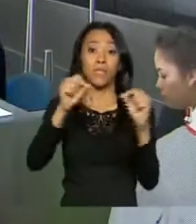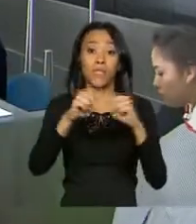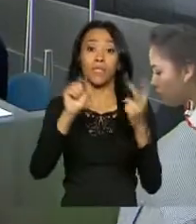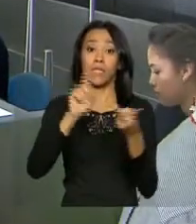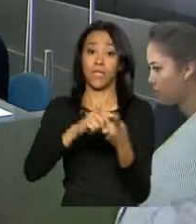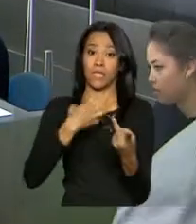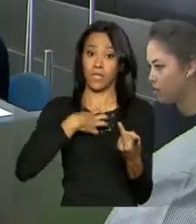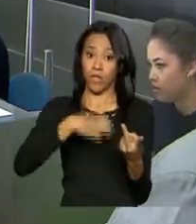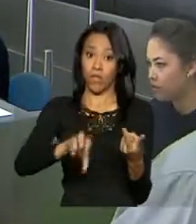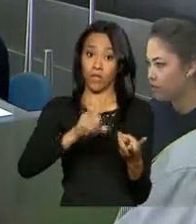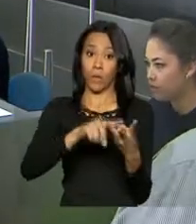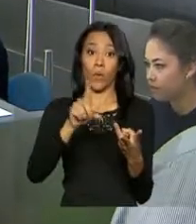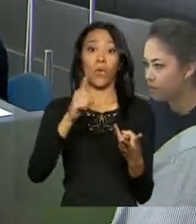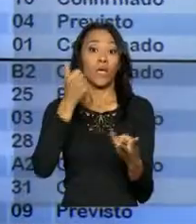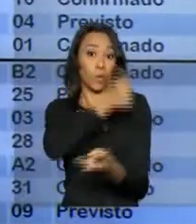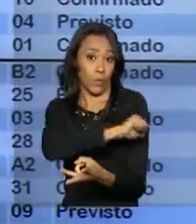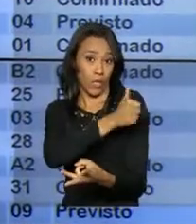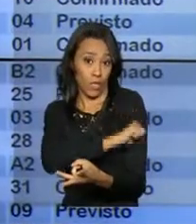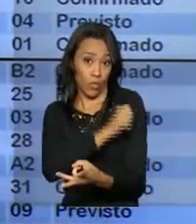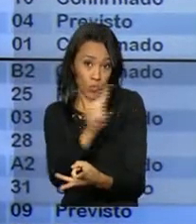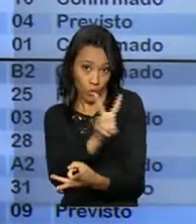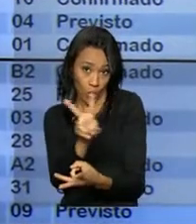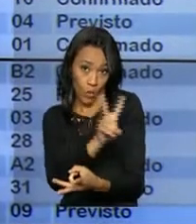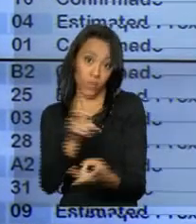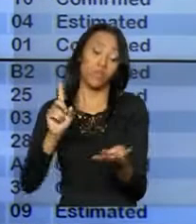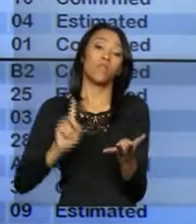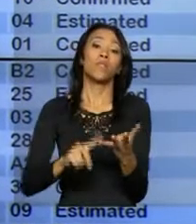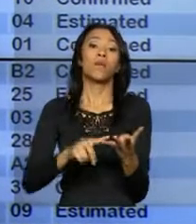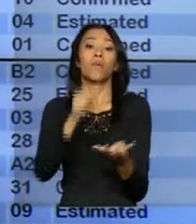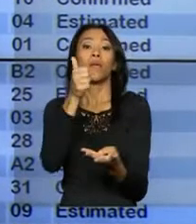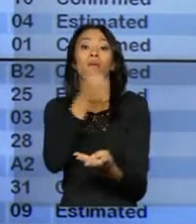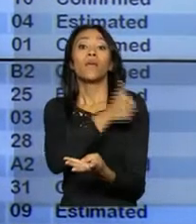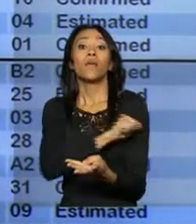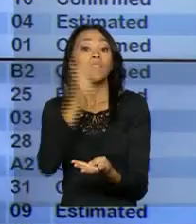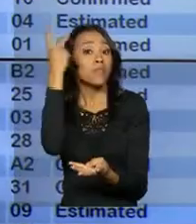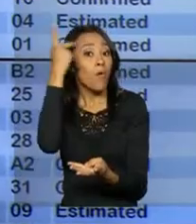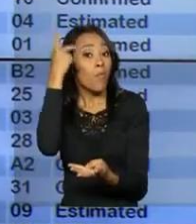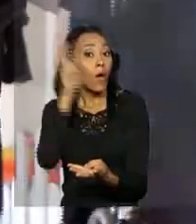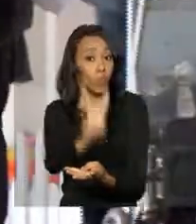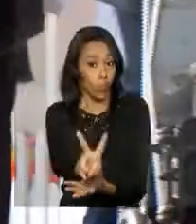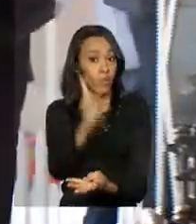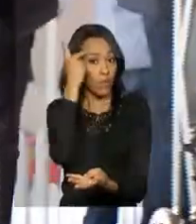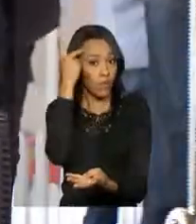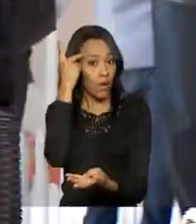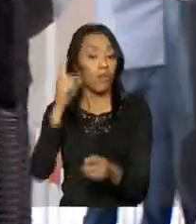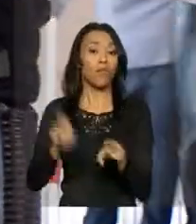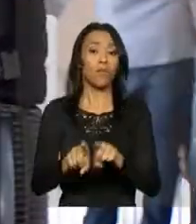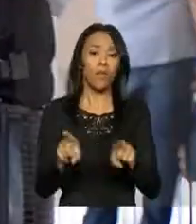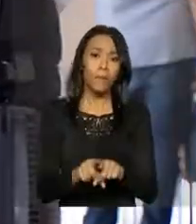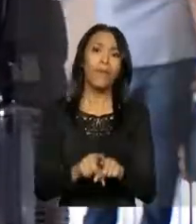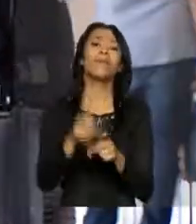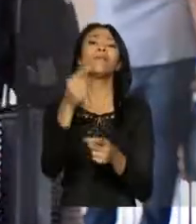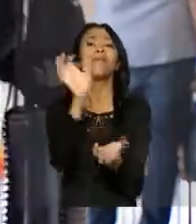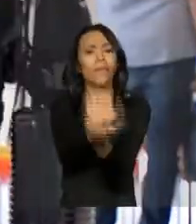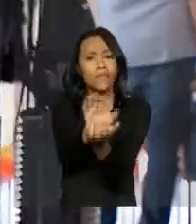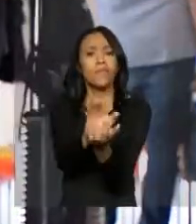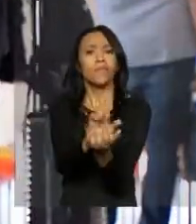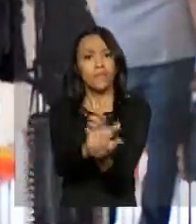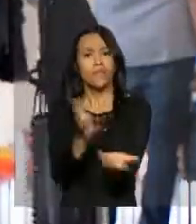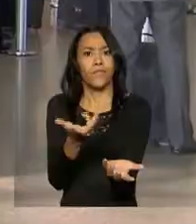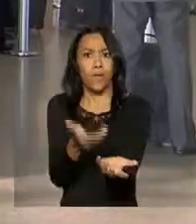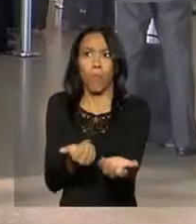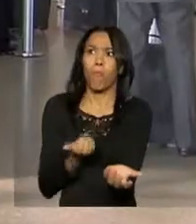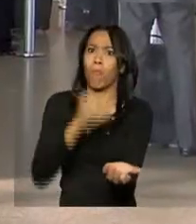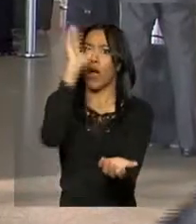galeão e santos dumont no rio de janeiro guarulhos e congonhas em são paulo eo terminal de recife considerado